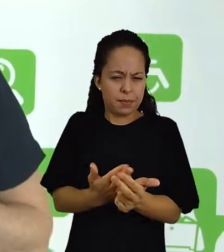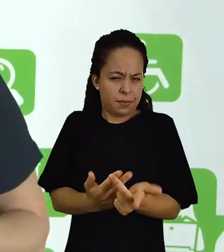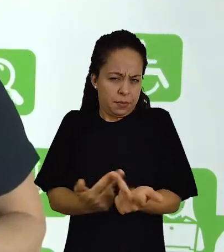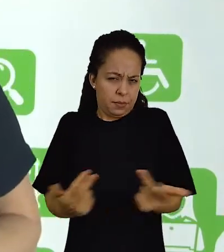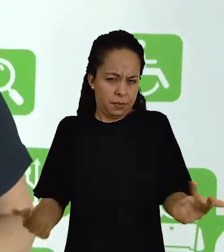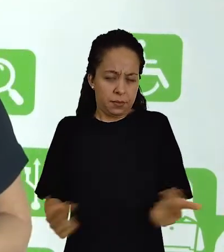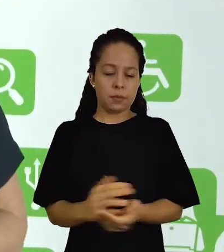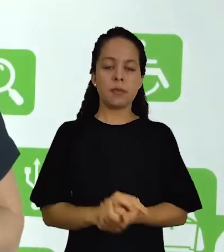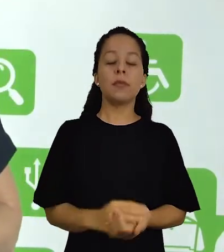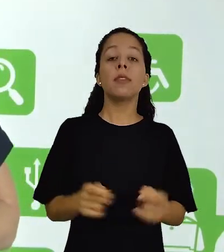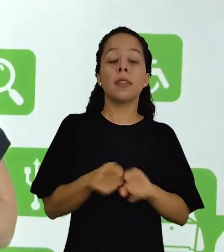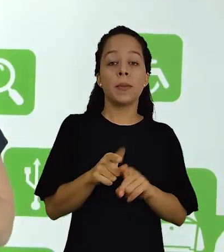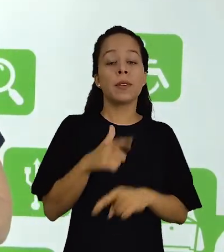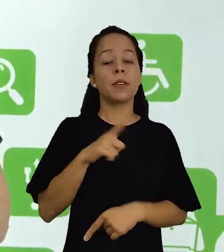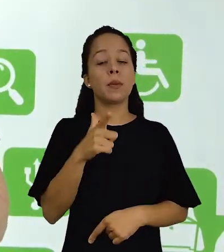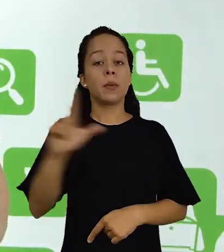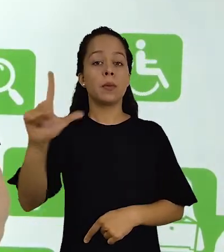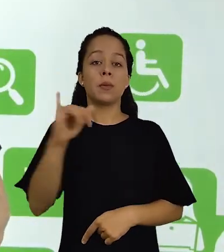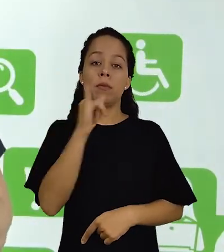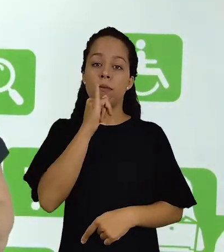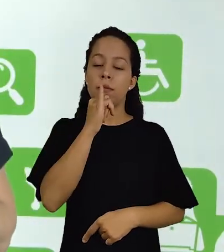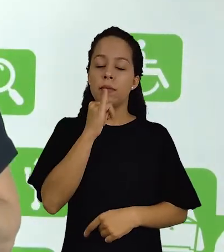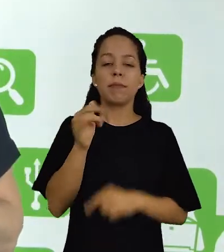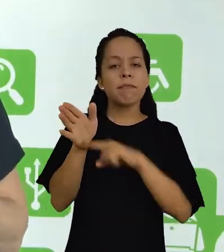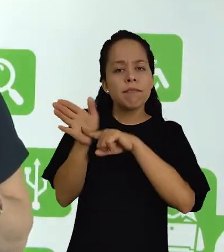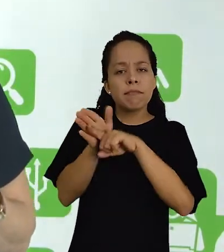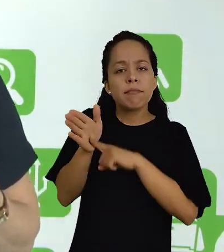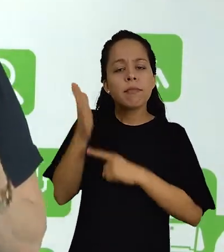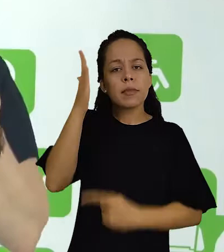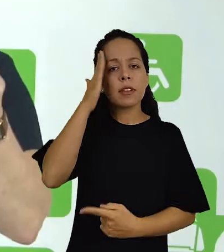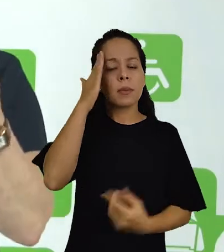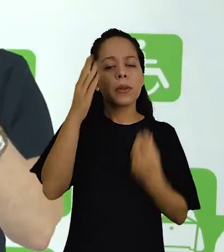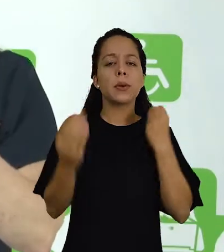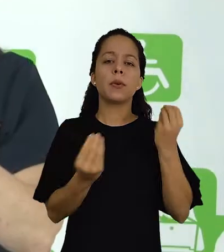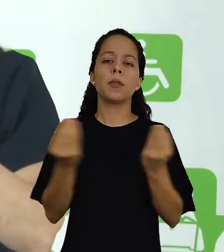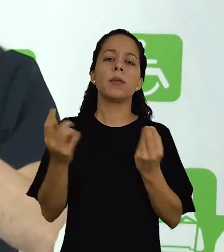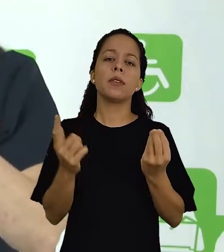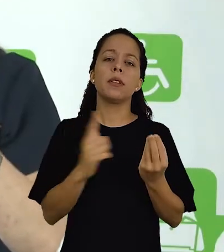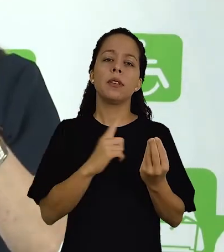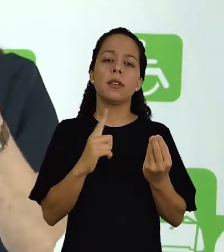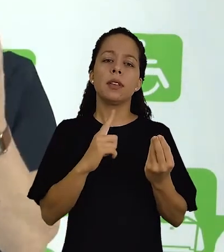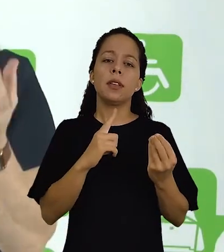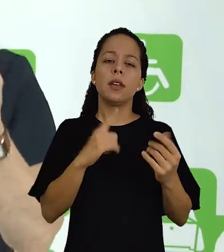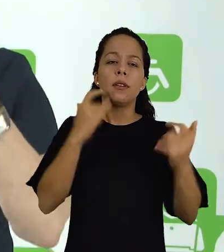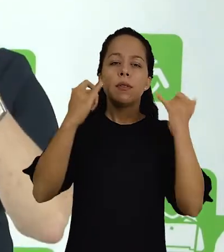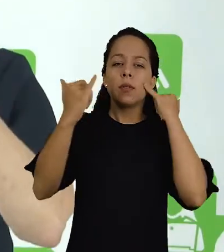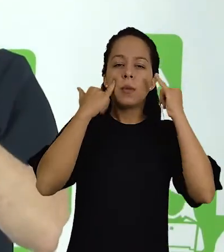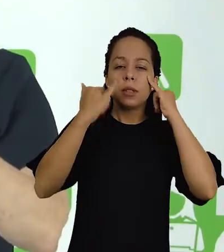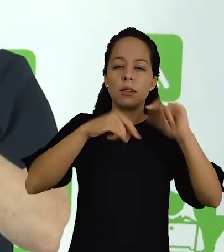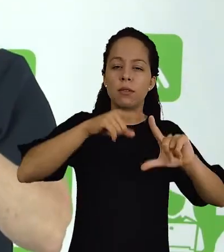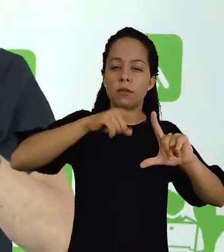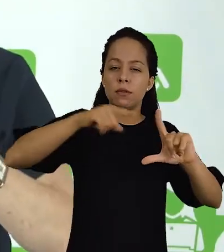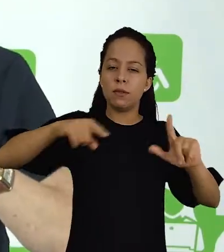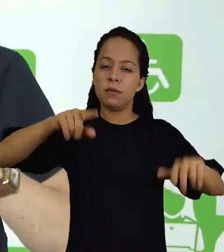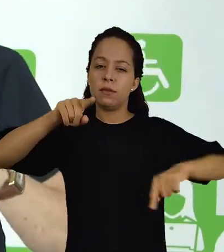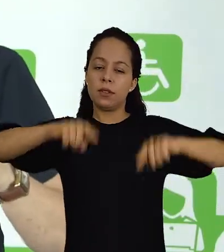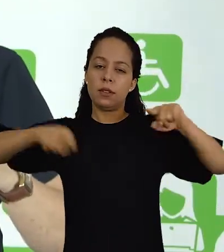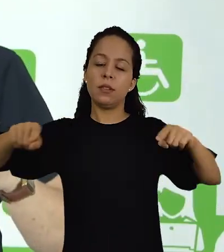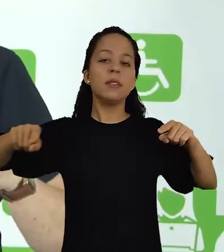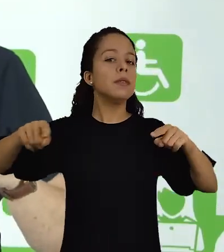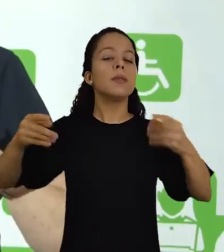Temos ainda um outro exemplo, quando se busca descobrir a associação entre variáveis, por exemplo,